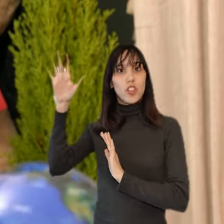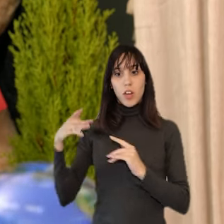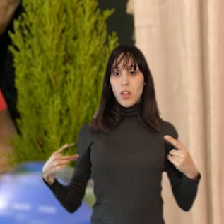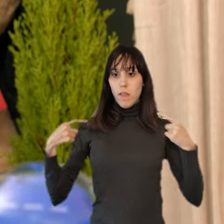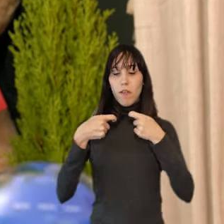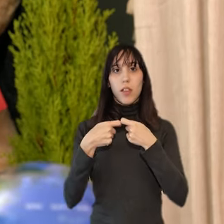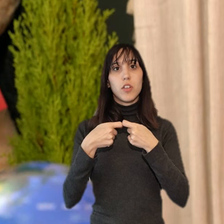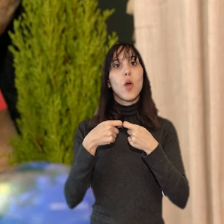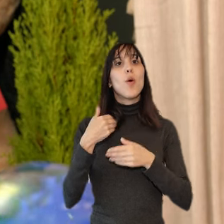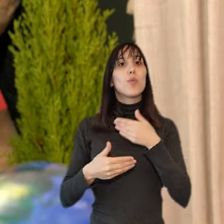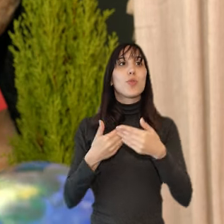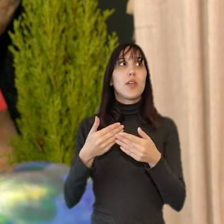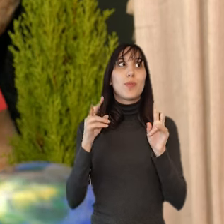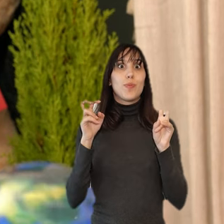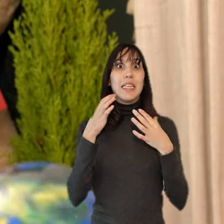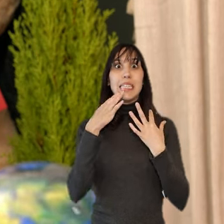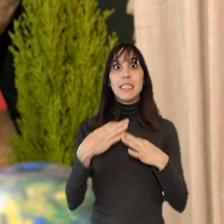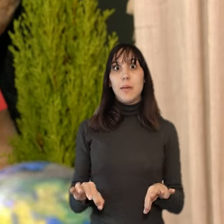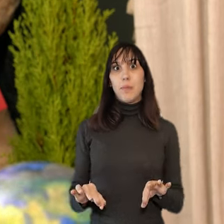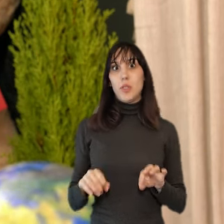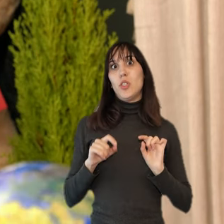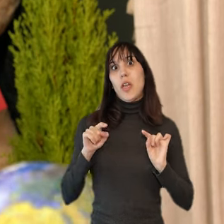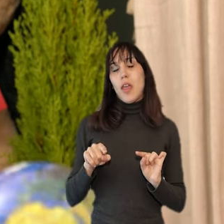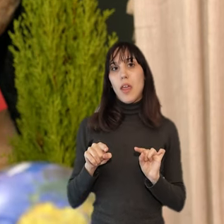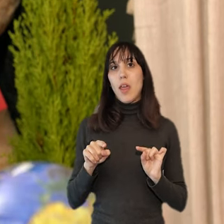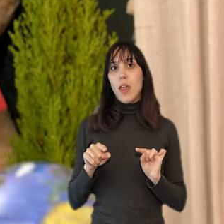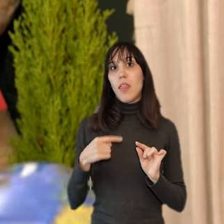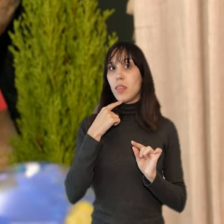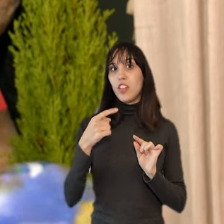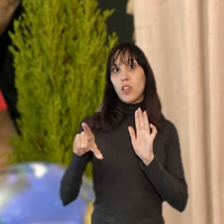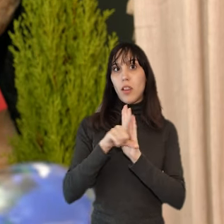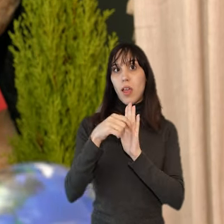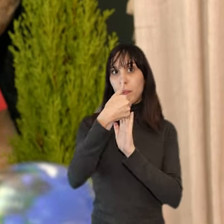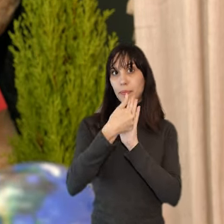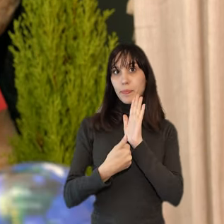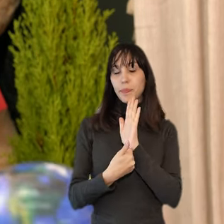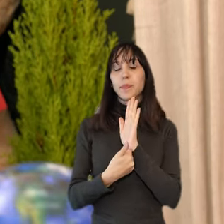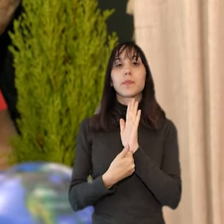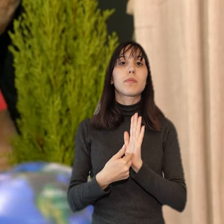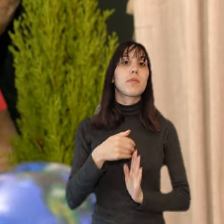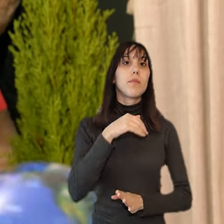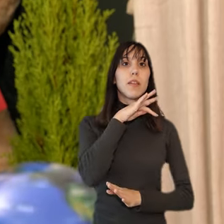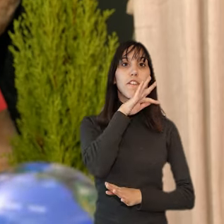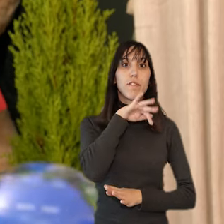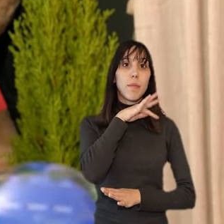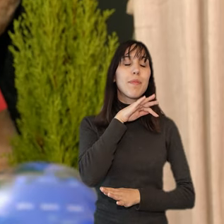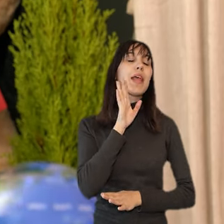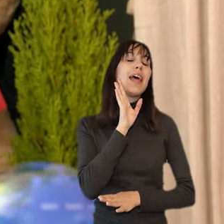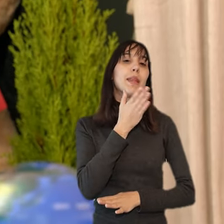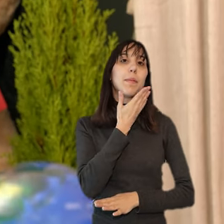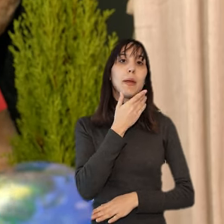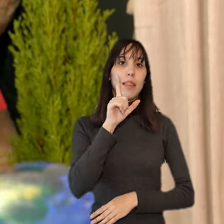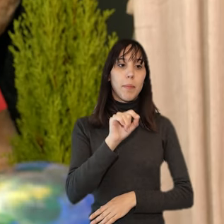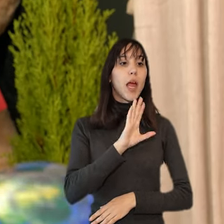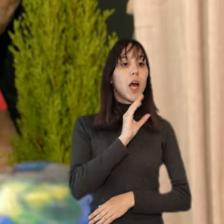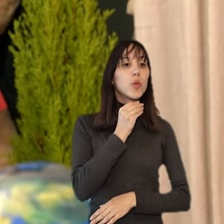processo é simples ou pelo menos é isso que que que está referido na lei não é Ou as famílias eh depende também se o